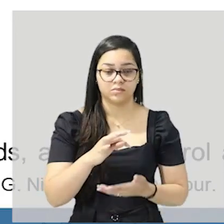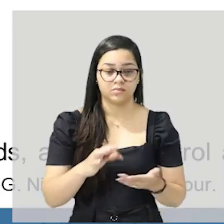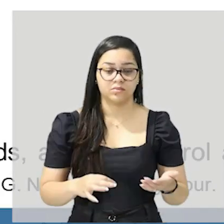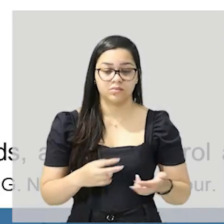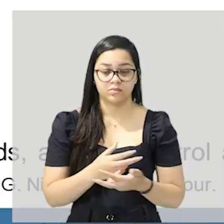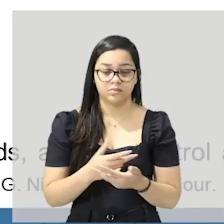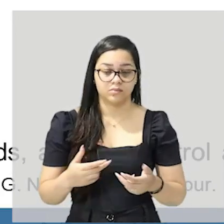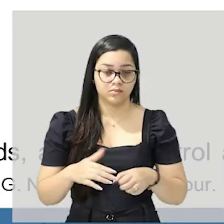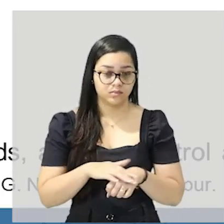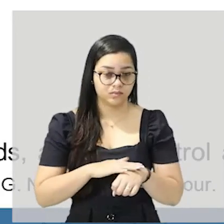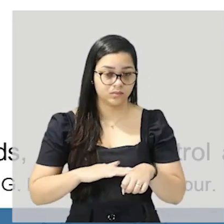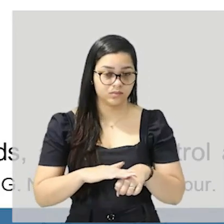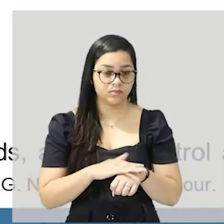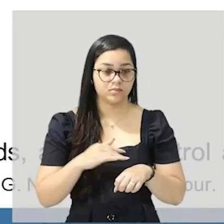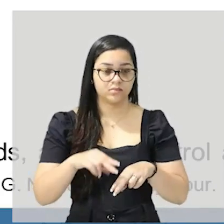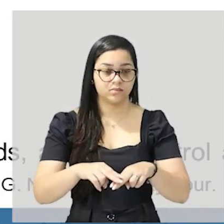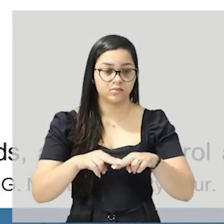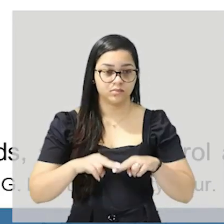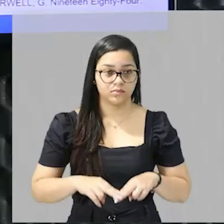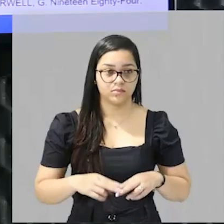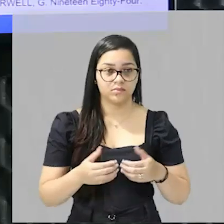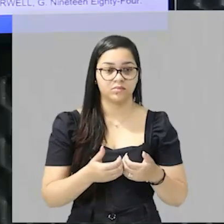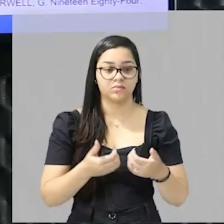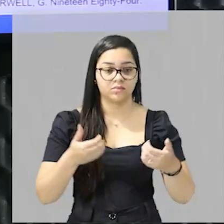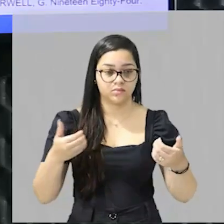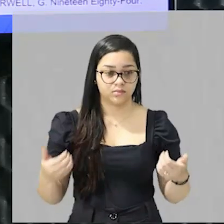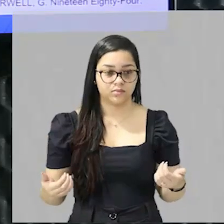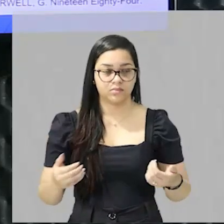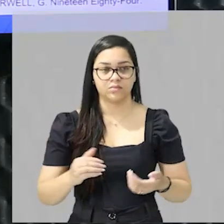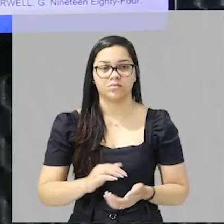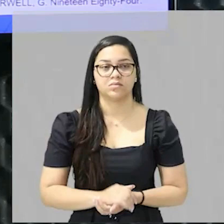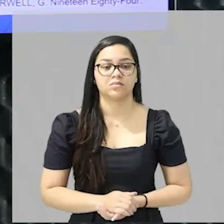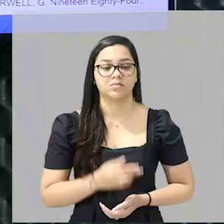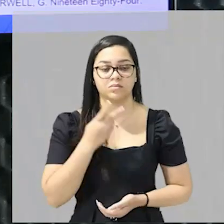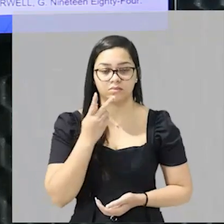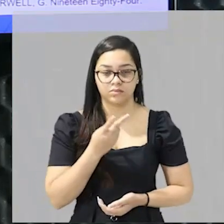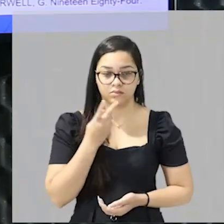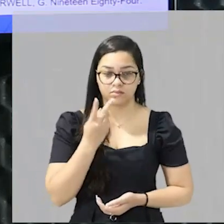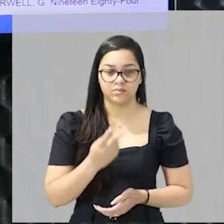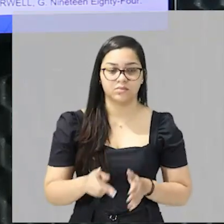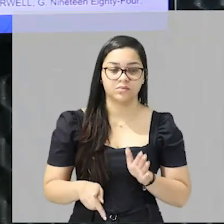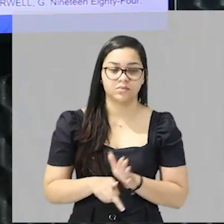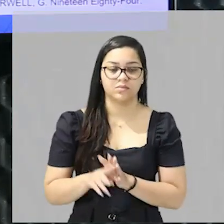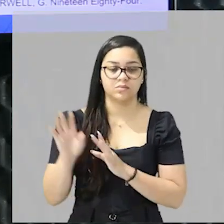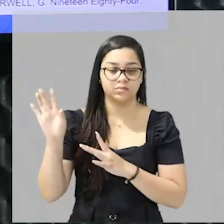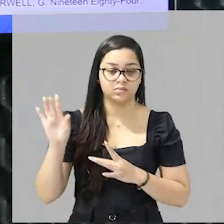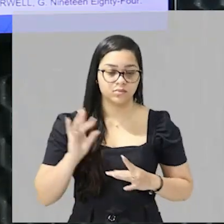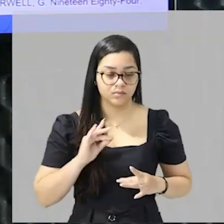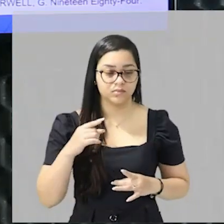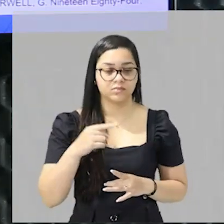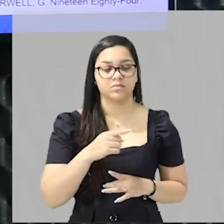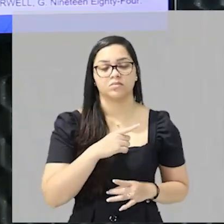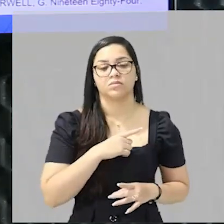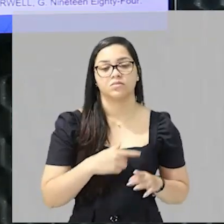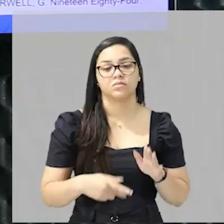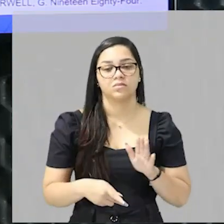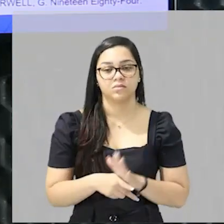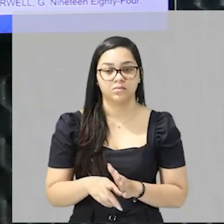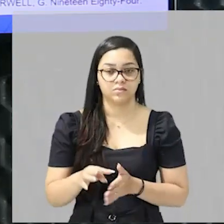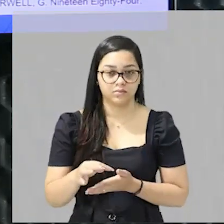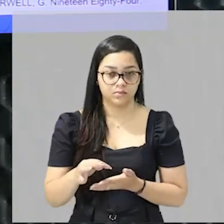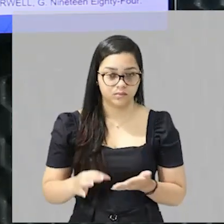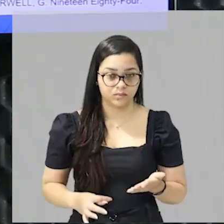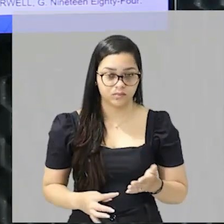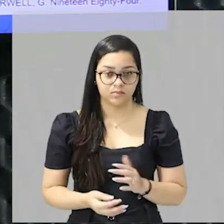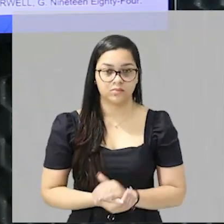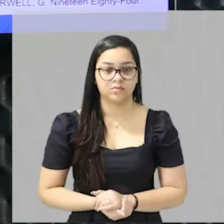diálogos. Por isso que está separadinho aqui entre linhas, ó, são as falas das personagens que estão envolvidas nesse fragmento. O